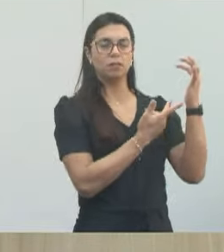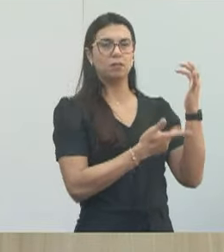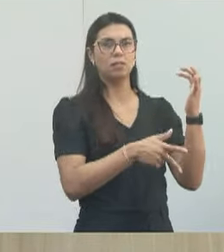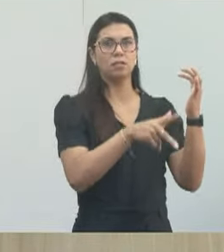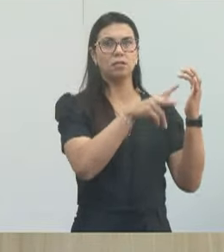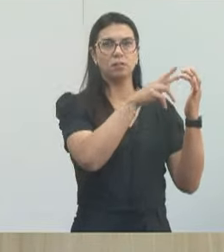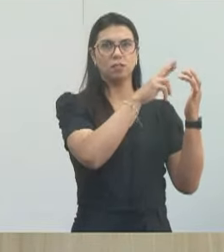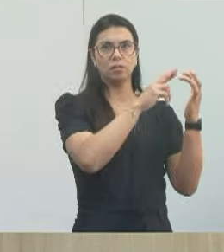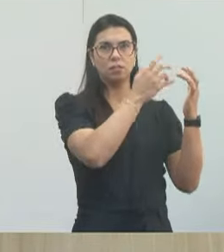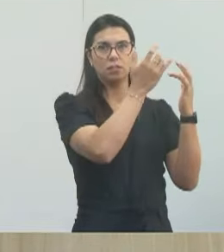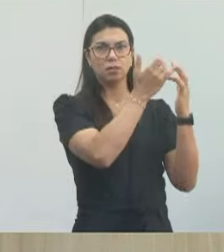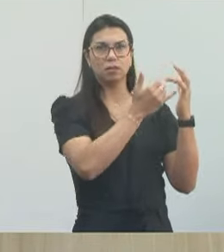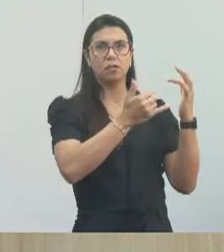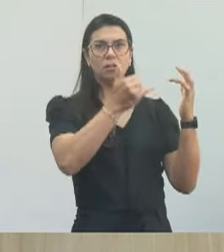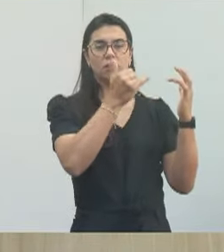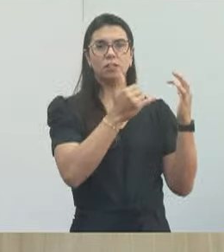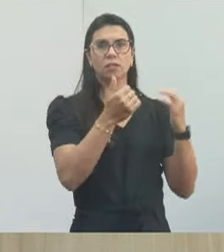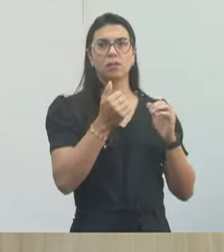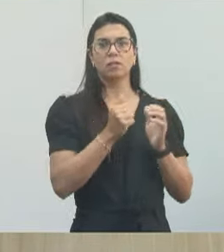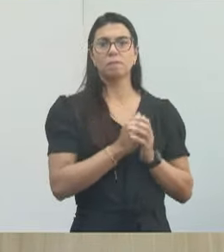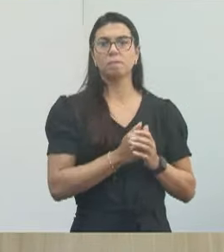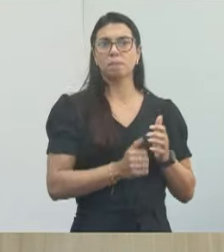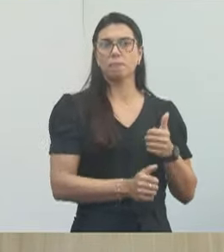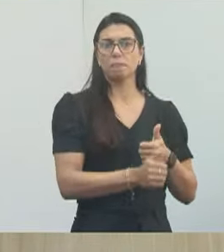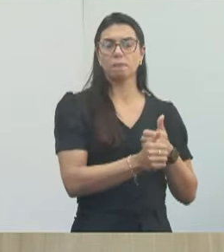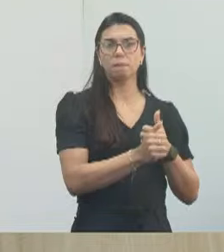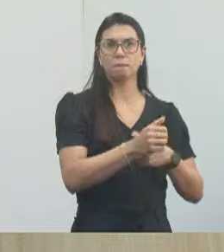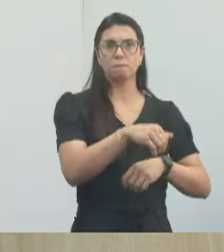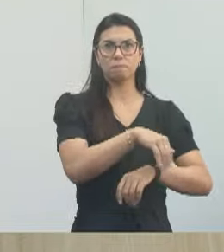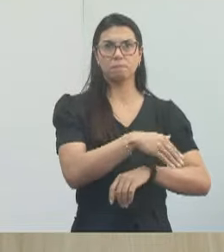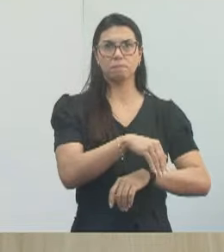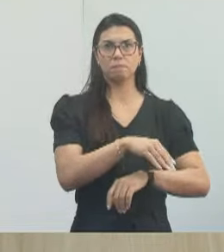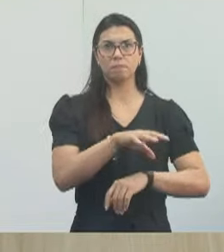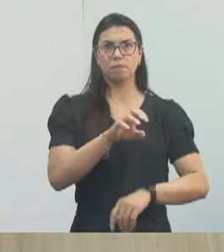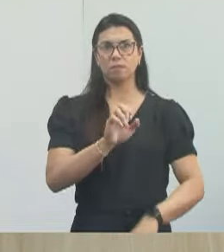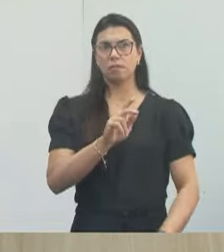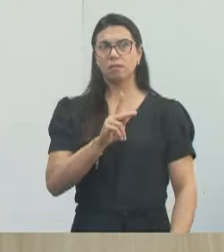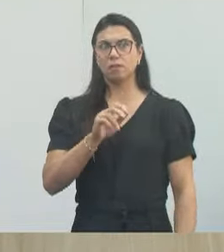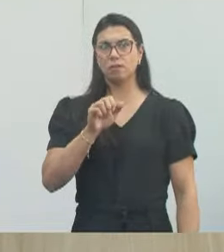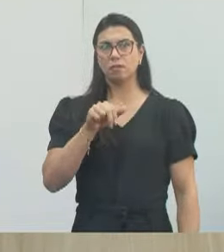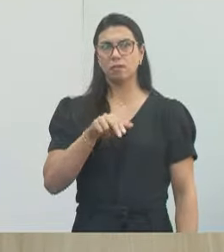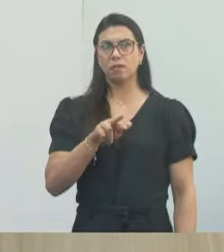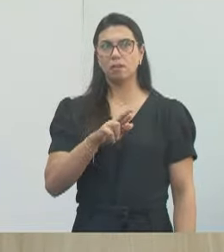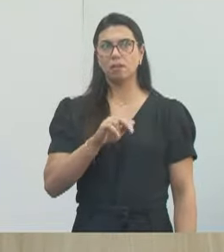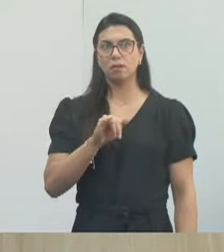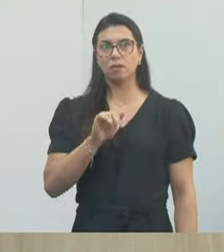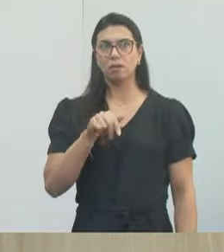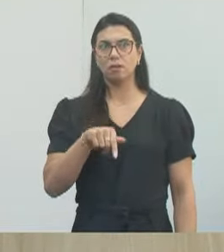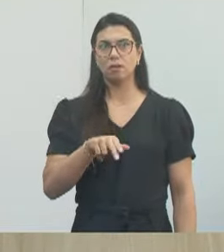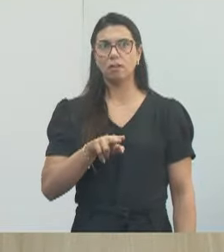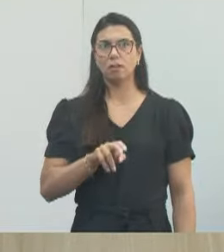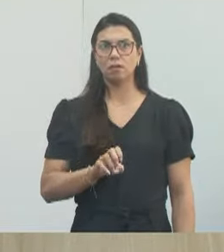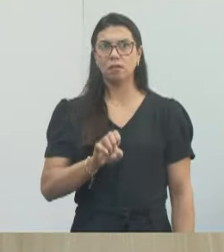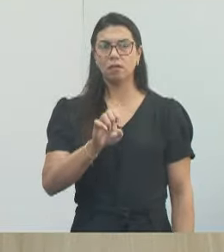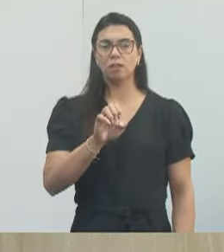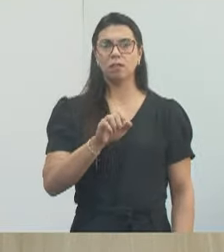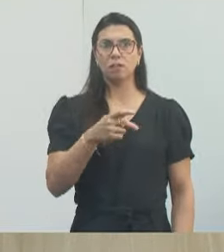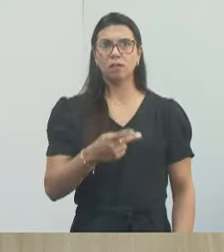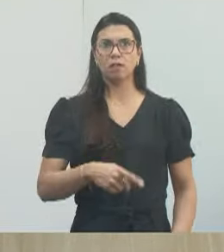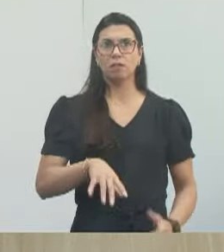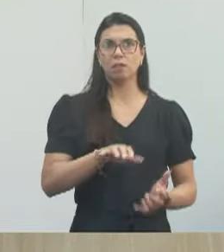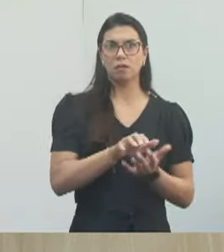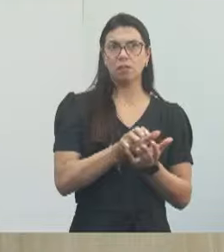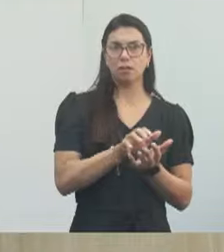à rede elétrica na rodovia Henrique roles em frente ao número 817 nesse